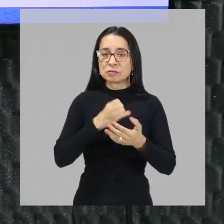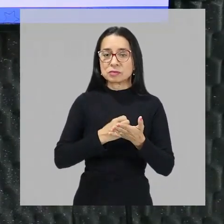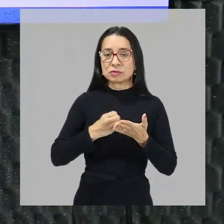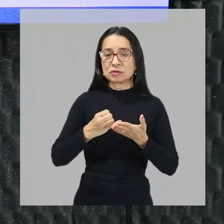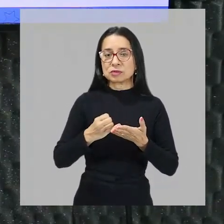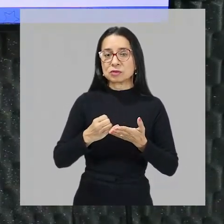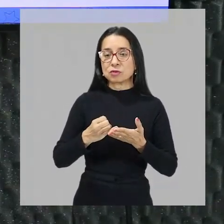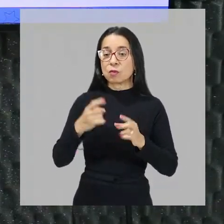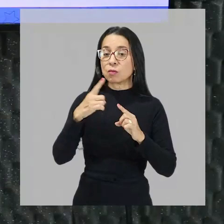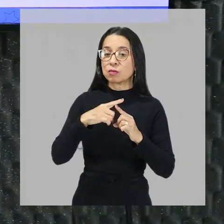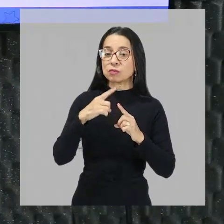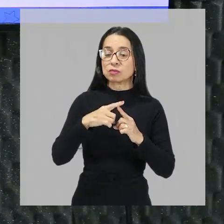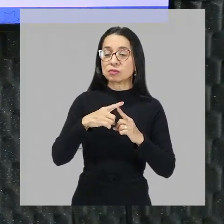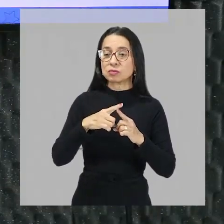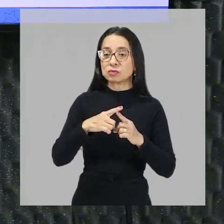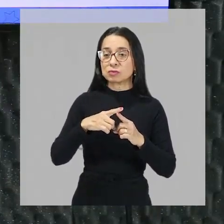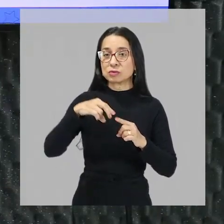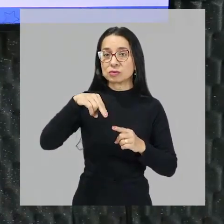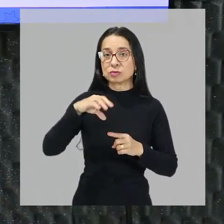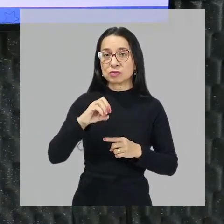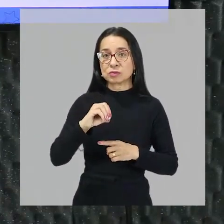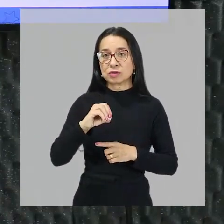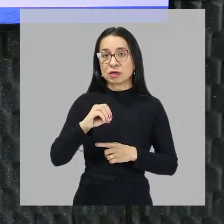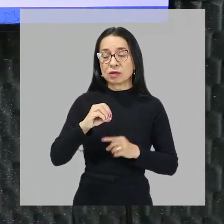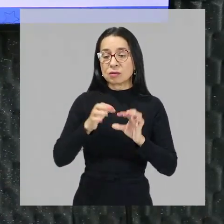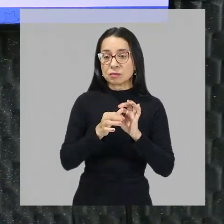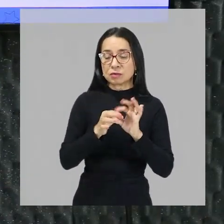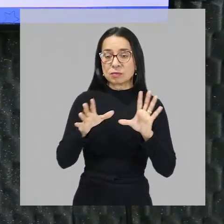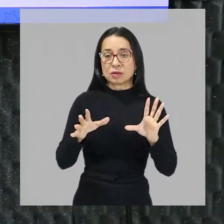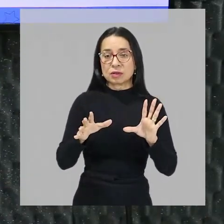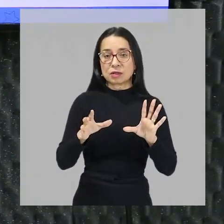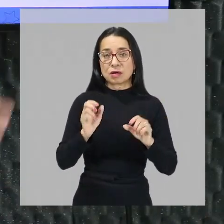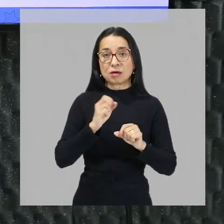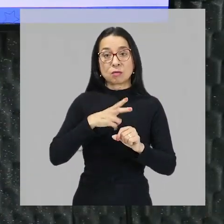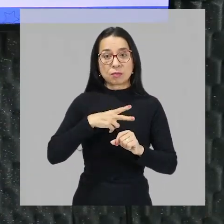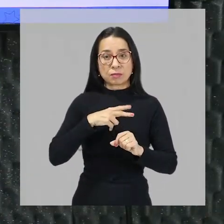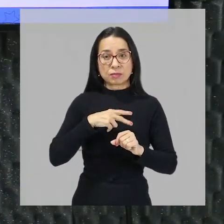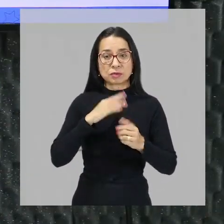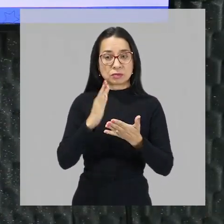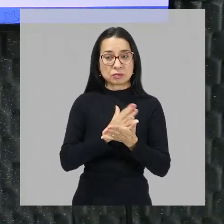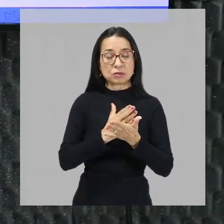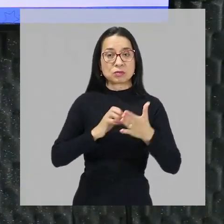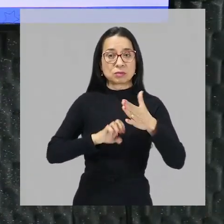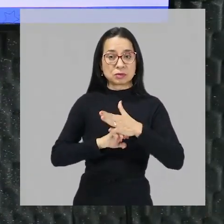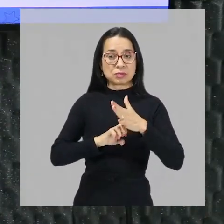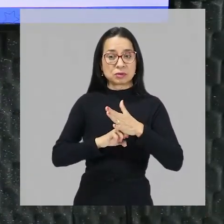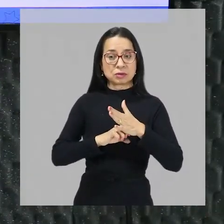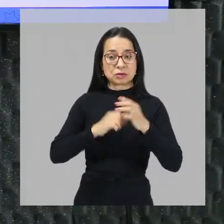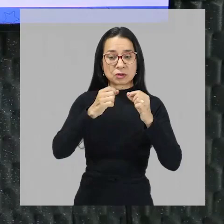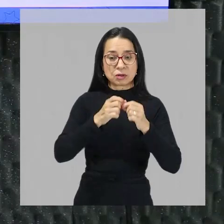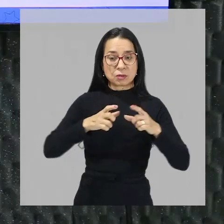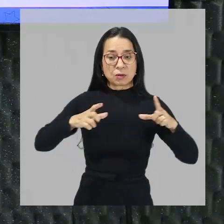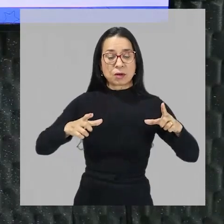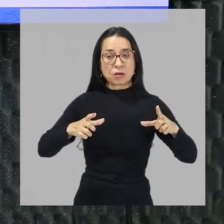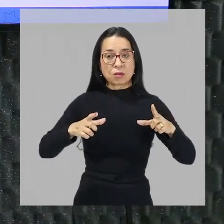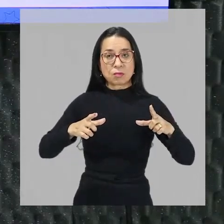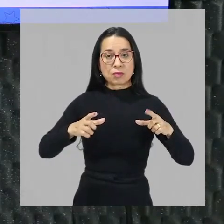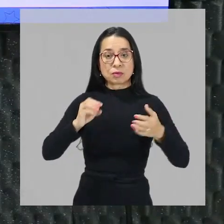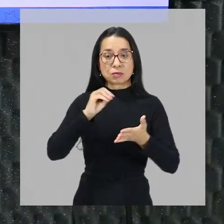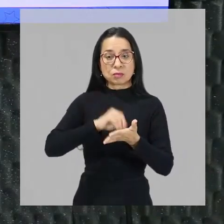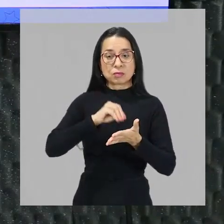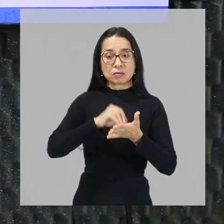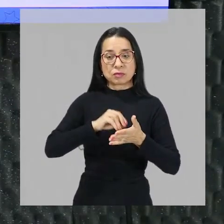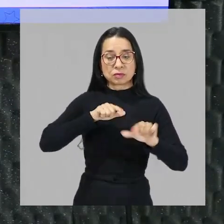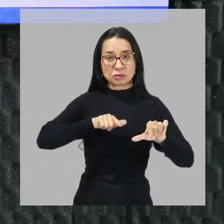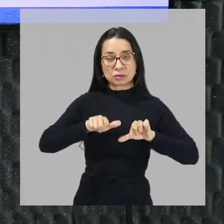modelo neoliberal, chegando até a privatizar algumas empresas, o que aumentou o desemprego no país. Quer dizer, a própria situação